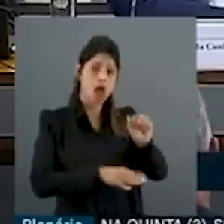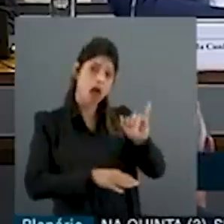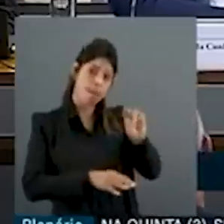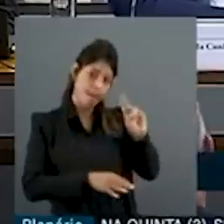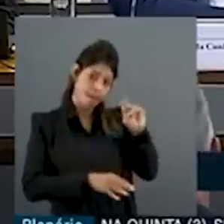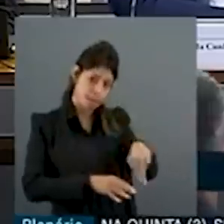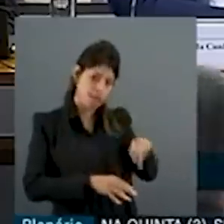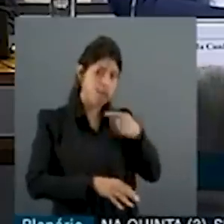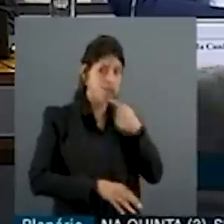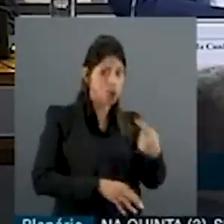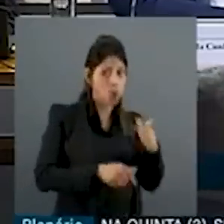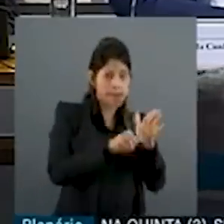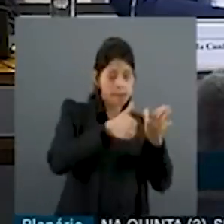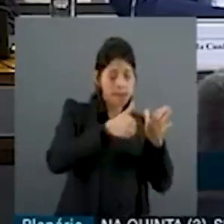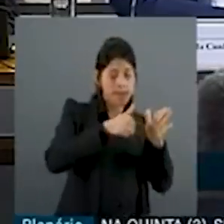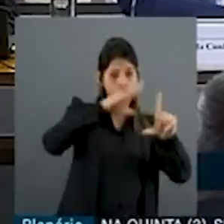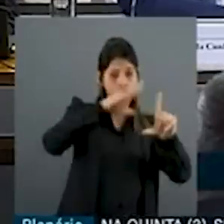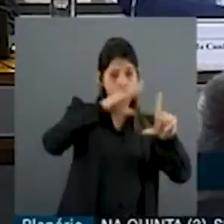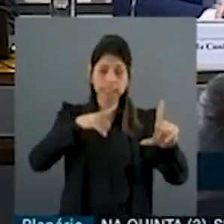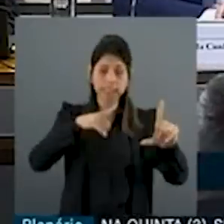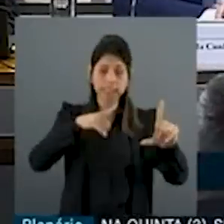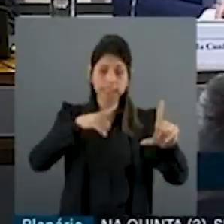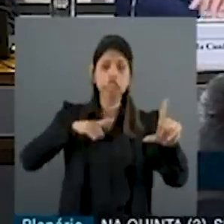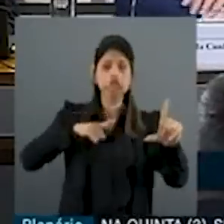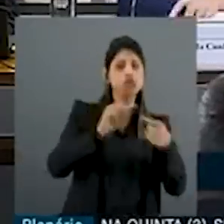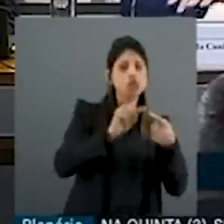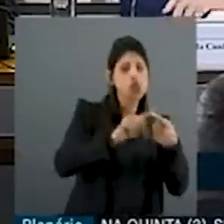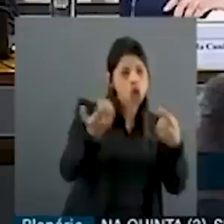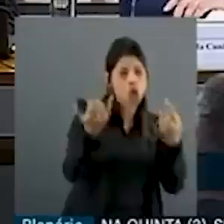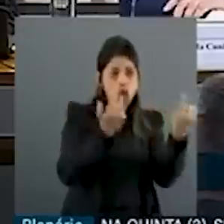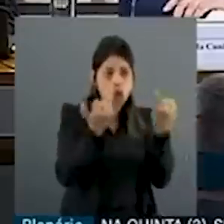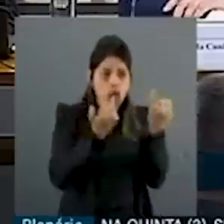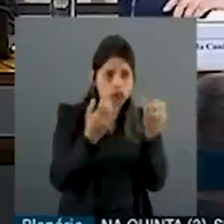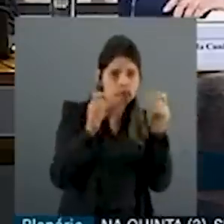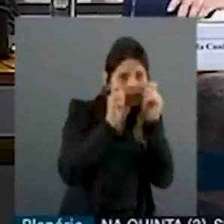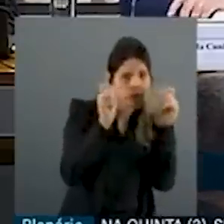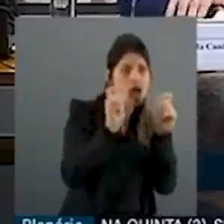primeira planilha incluía os alertas encaminhados ao grupo de mensagem da ABIN